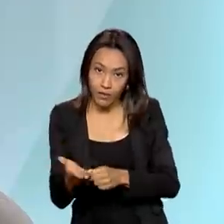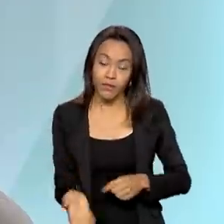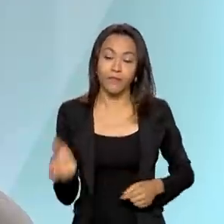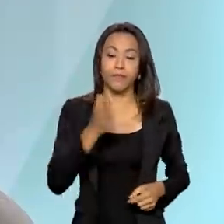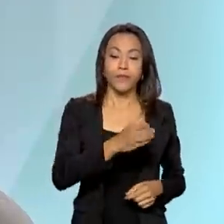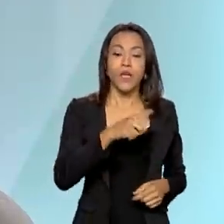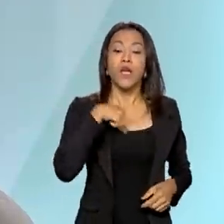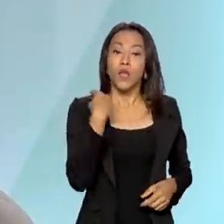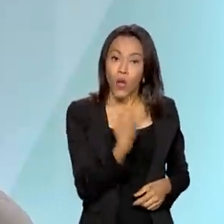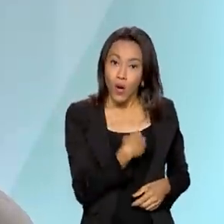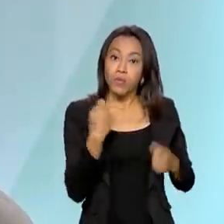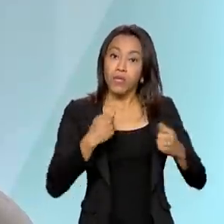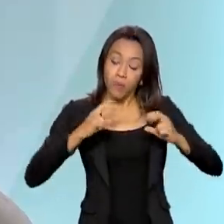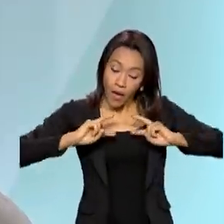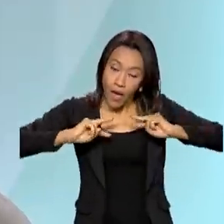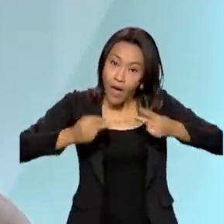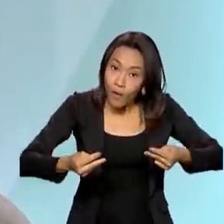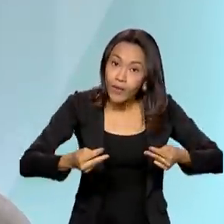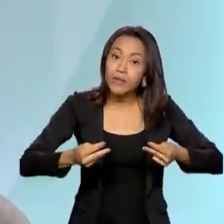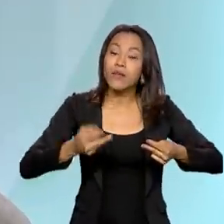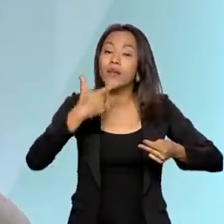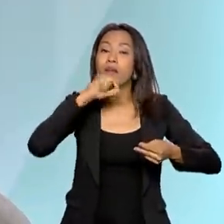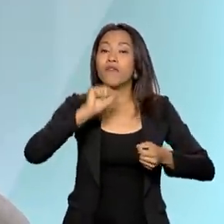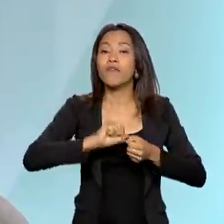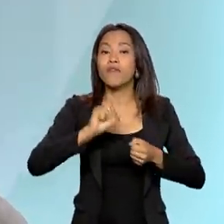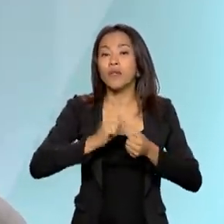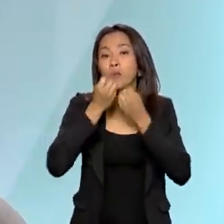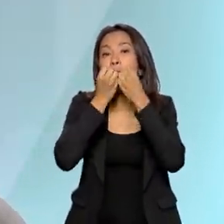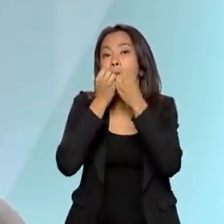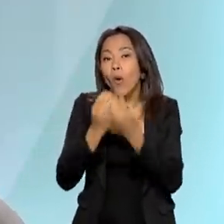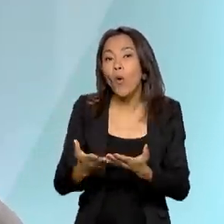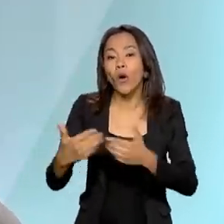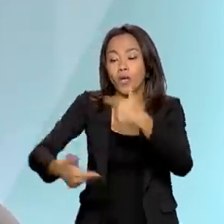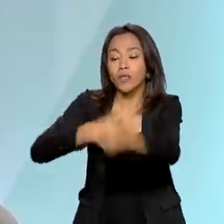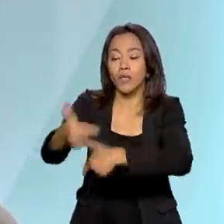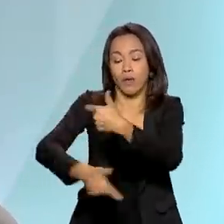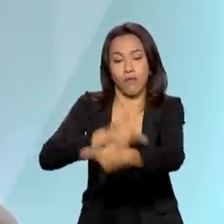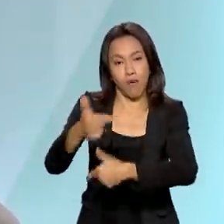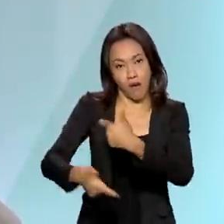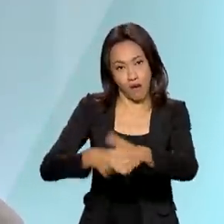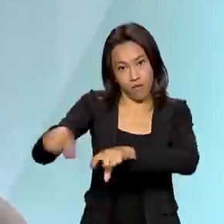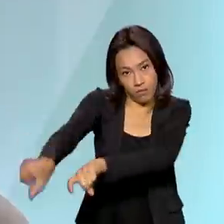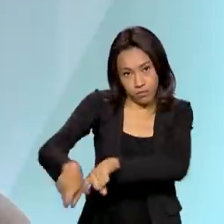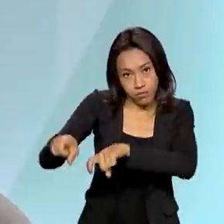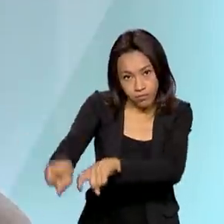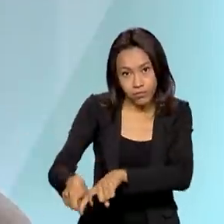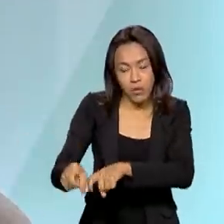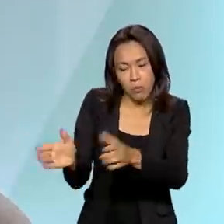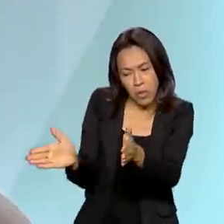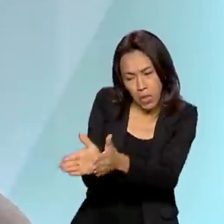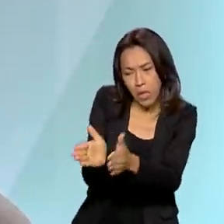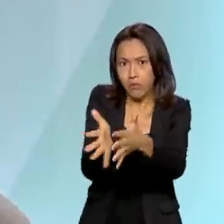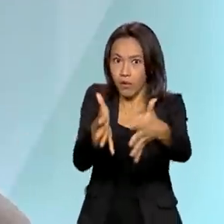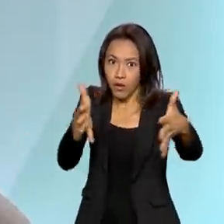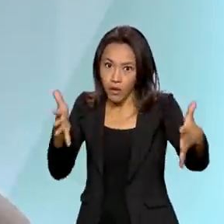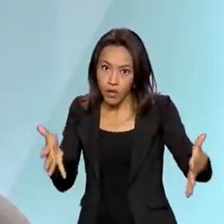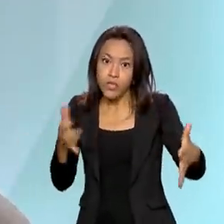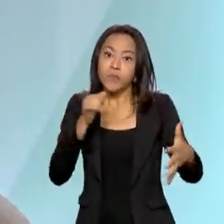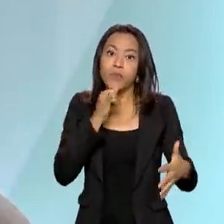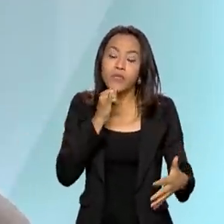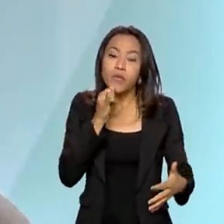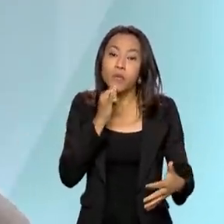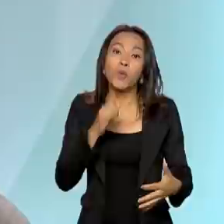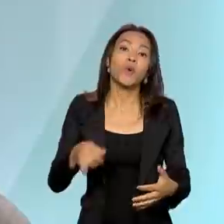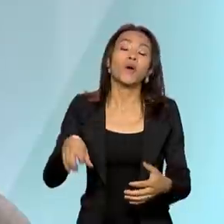gente tem que reconhecer quem faz uma boa atividade. Reconhecer um pequeno produtor ou um grande produtor, por exemplo, no oeste do Paraná, que eu